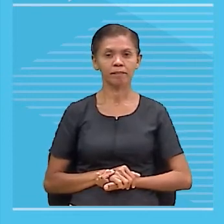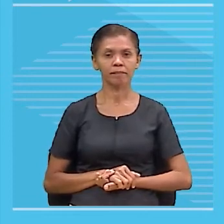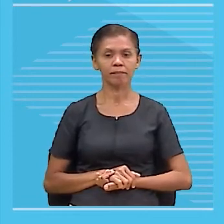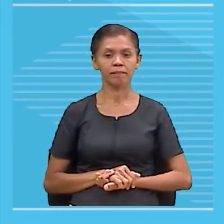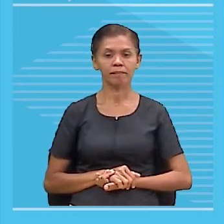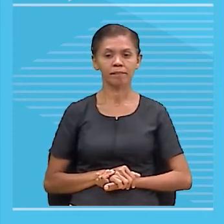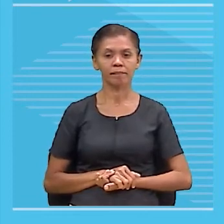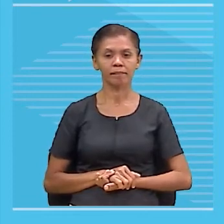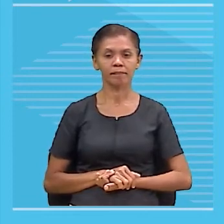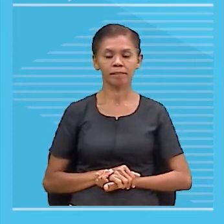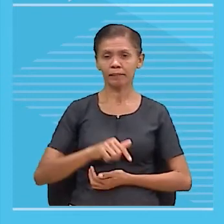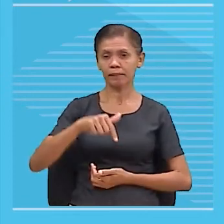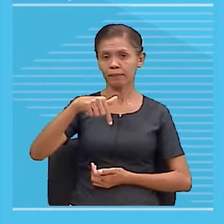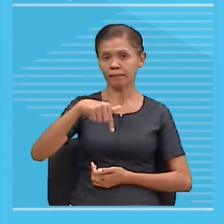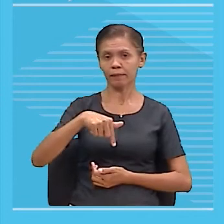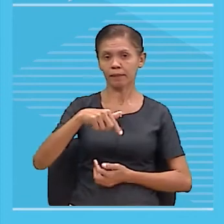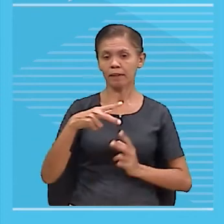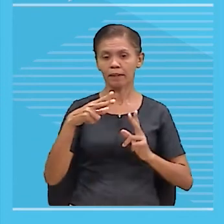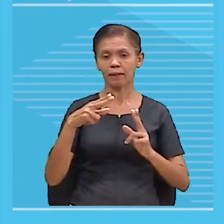igual a 200